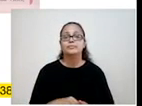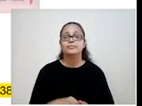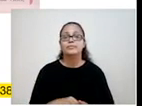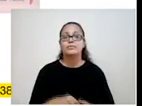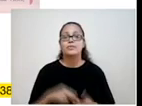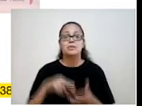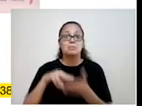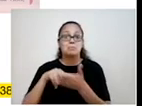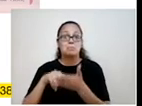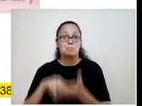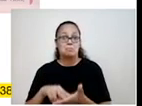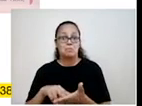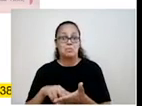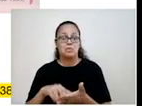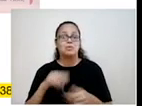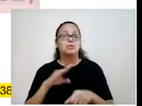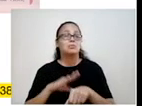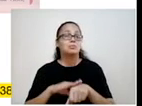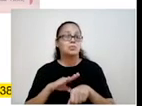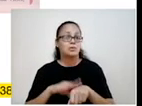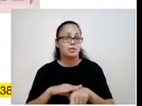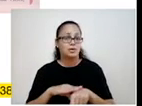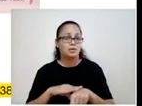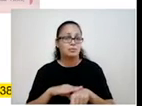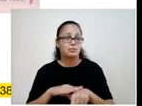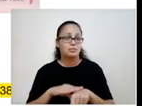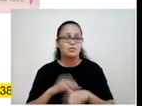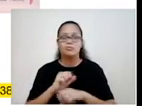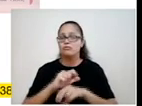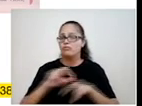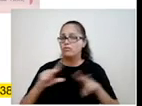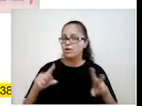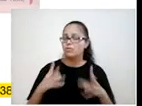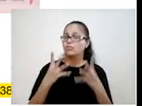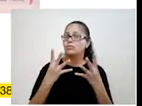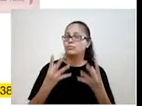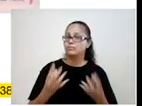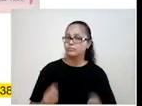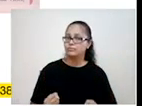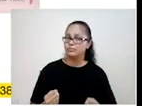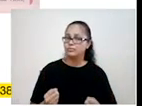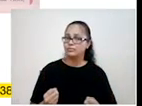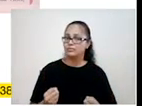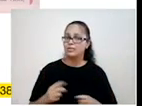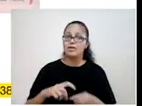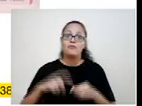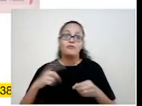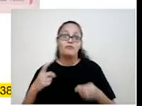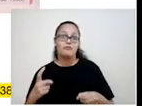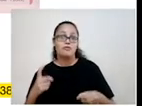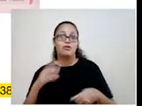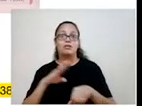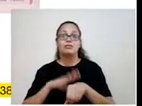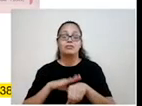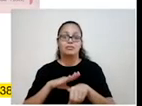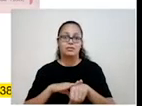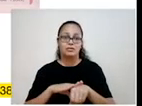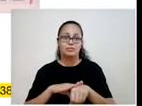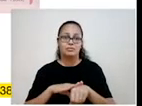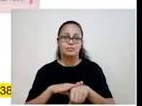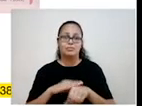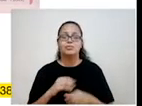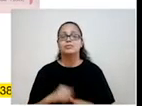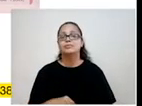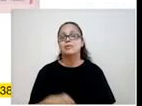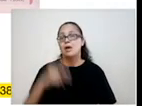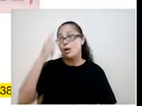avançada para o seu tempo que muitos o consideram um artista atemporal. Leonardo da Vinci, pessoal,